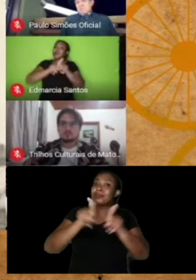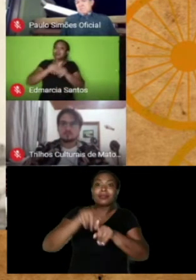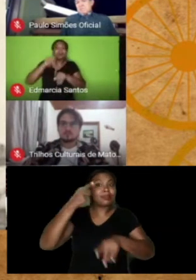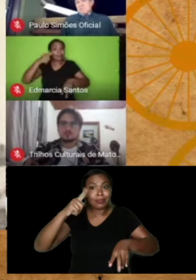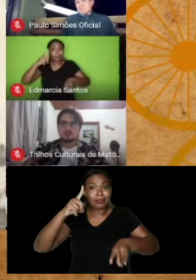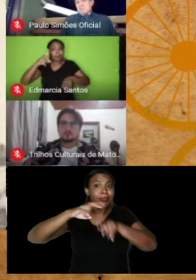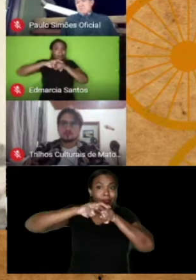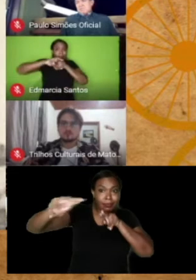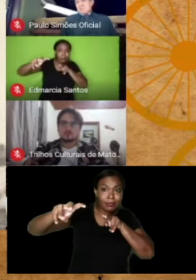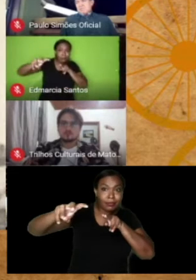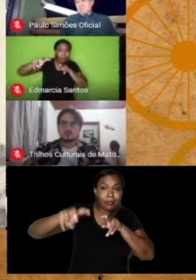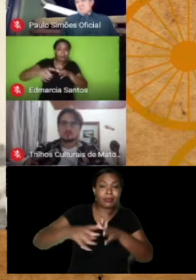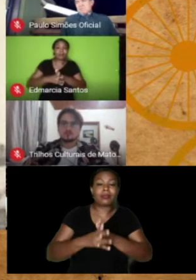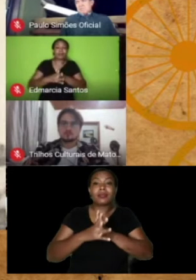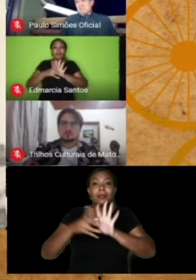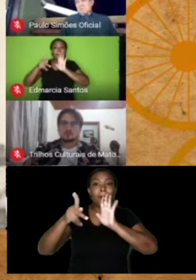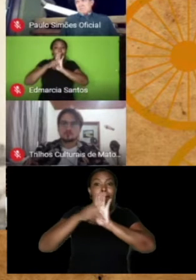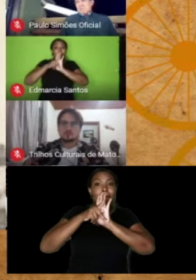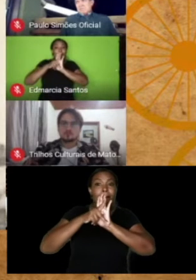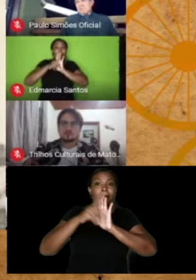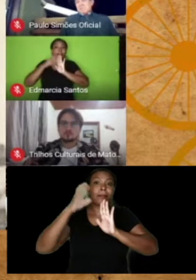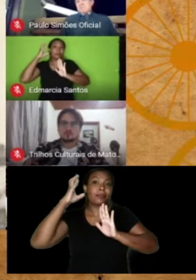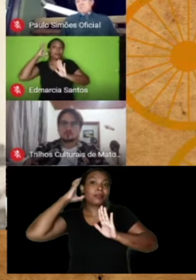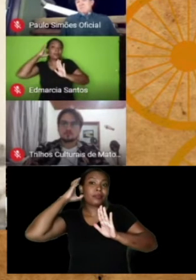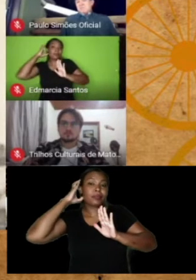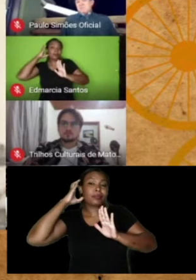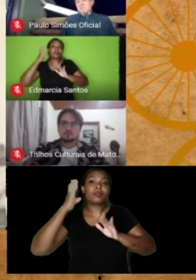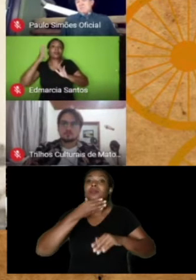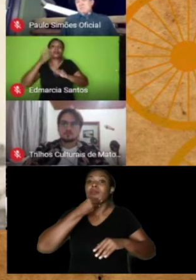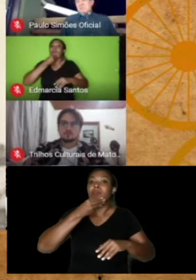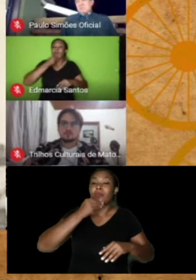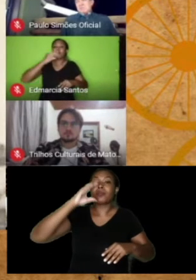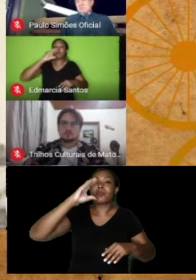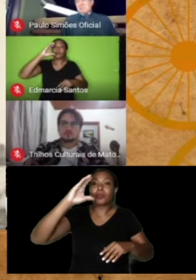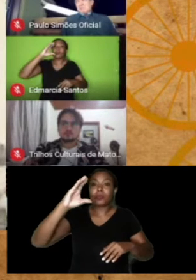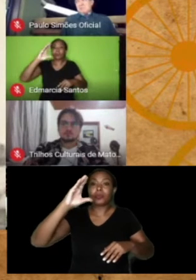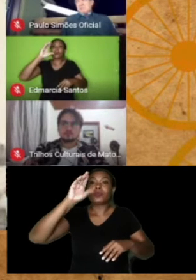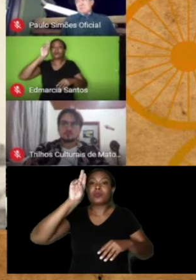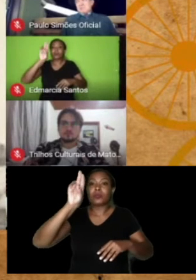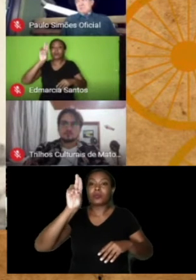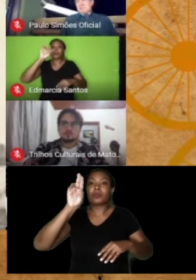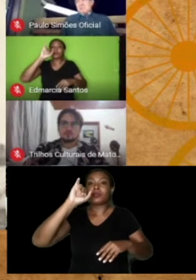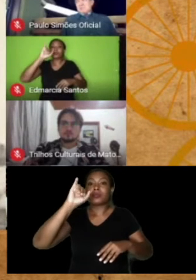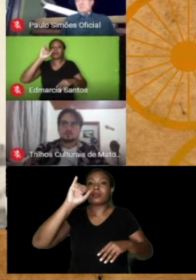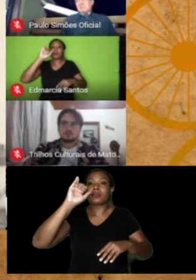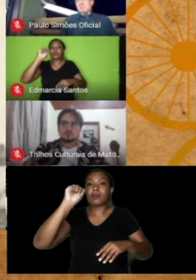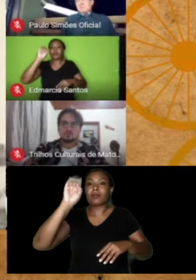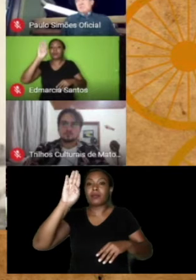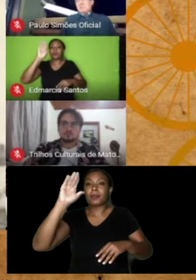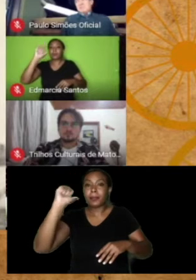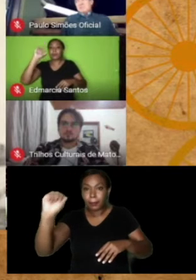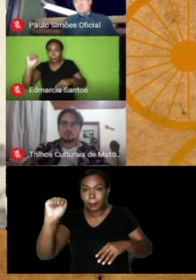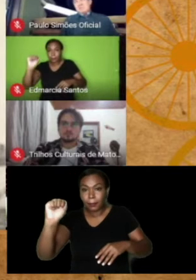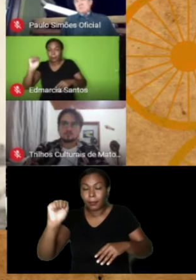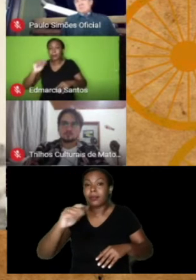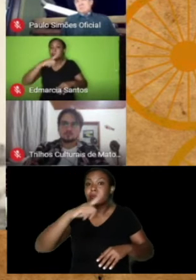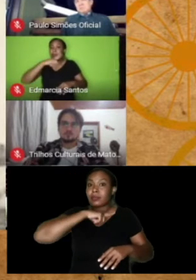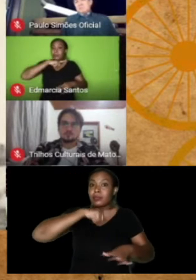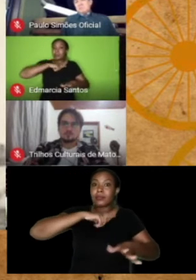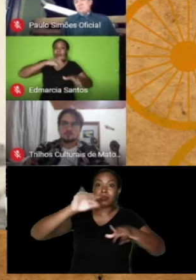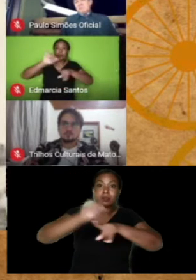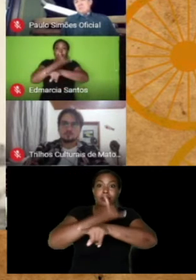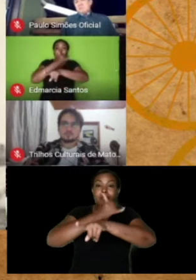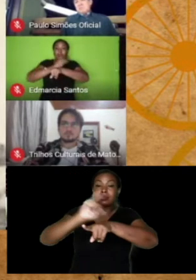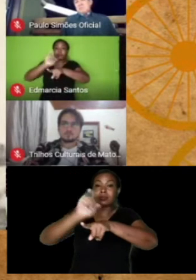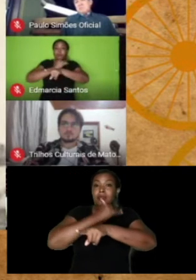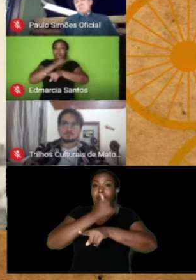que o próprio Cuiabá, uma vez, dependeu de uma logística para que se chegasse lá, que foi a navegação.